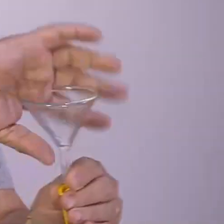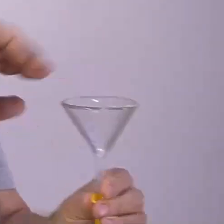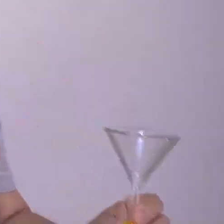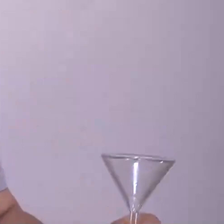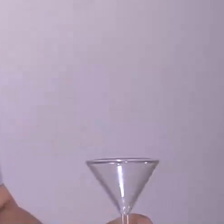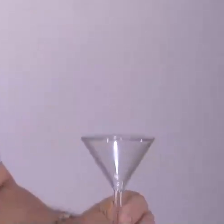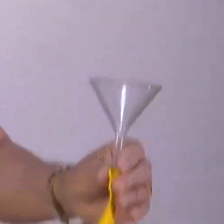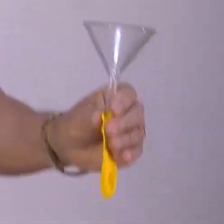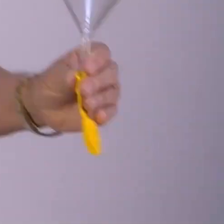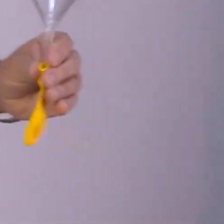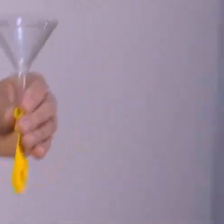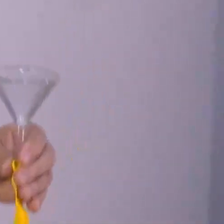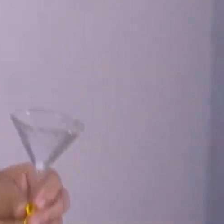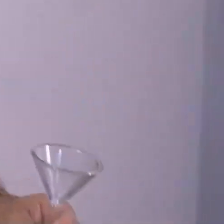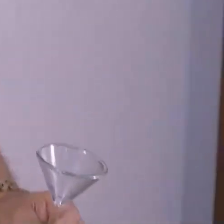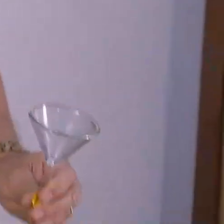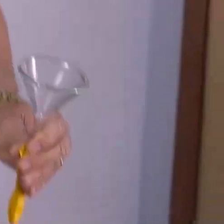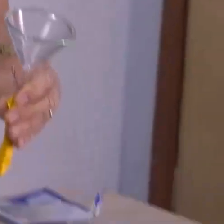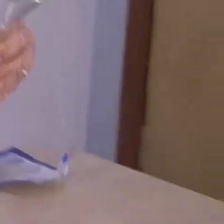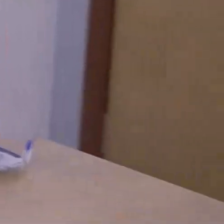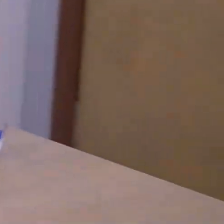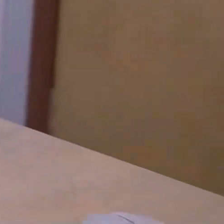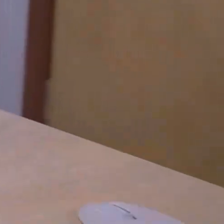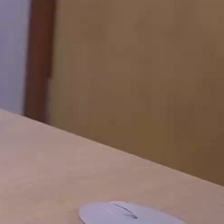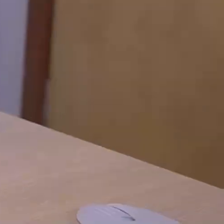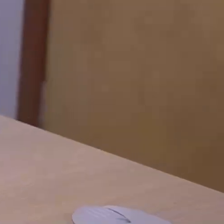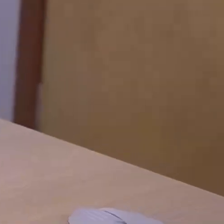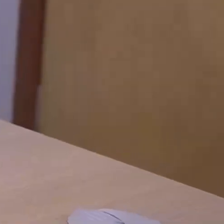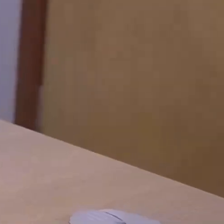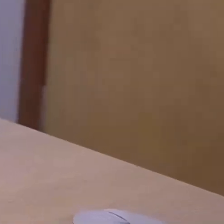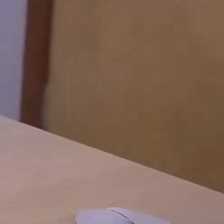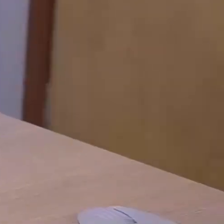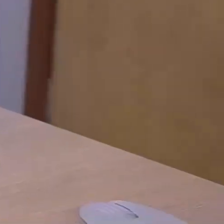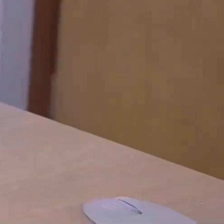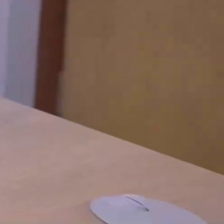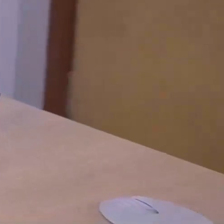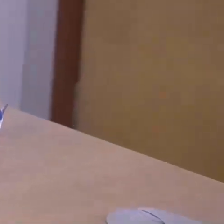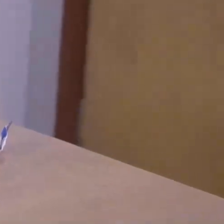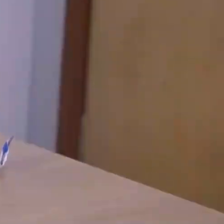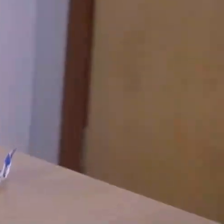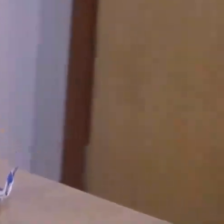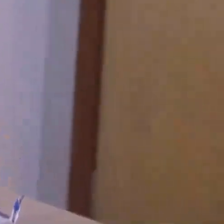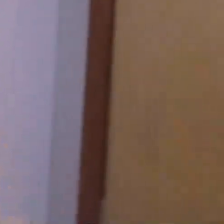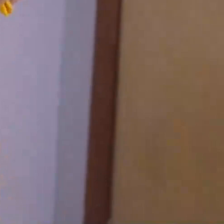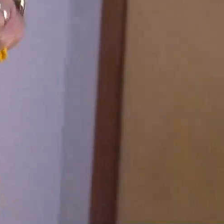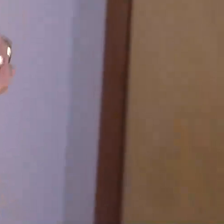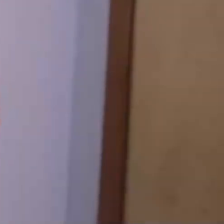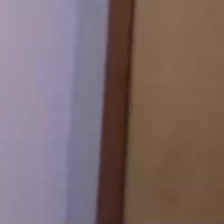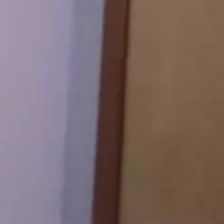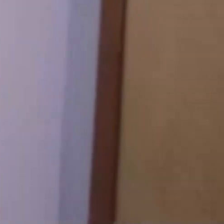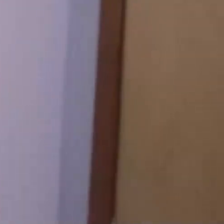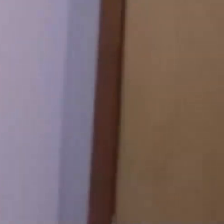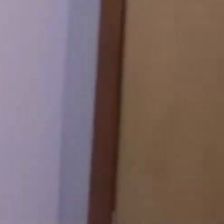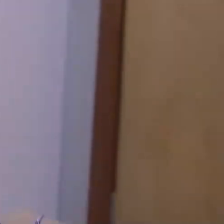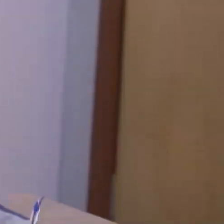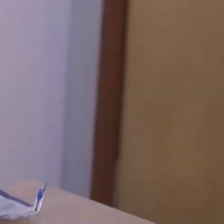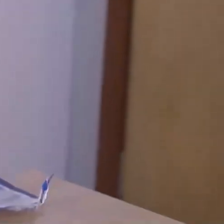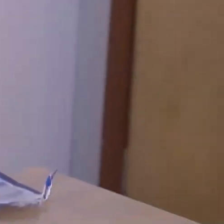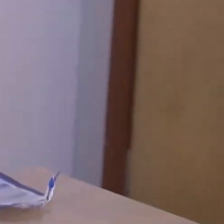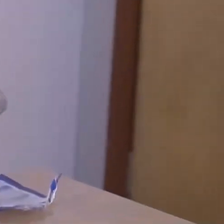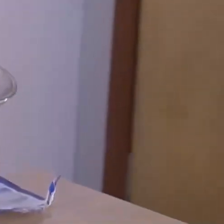eu vou colocar 2 colheres de bicarbonato de sódio, tá bom?